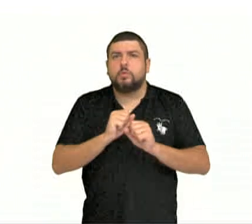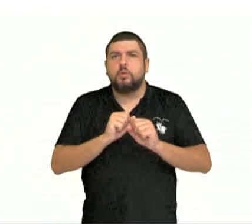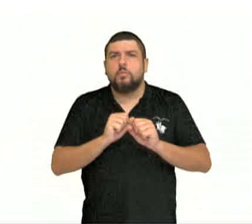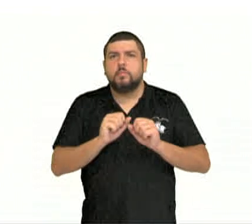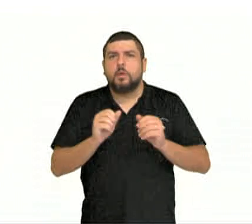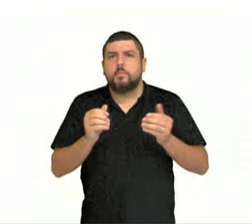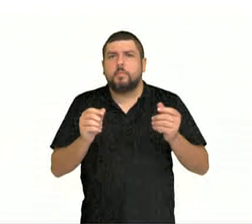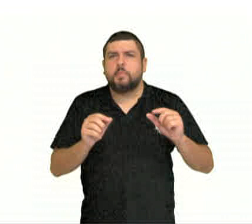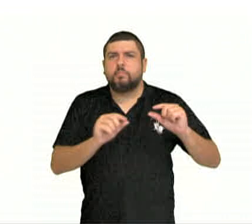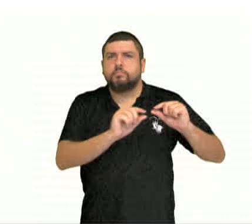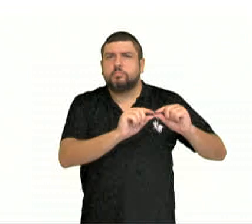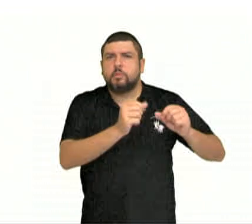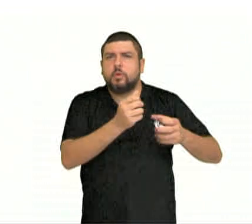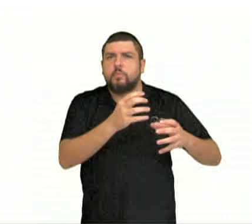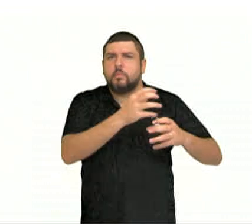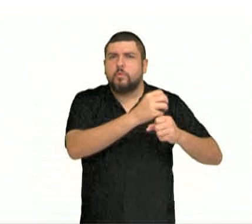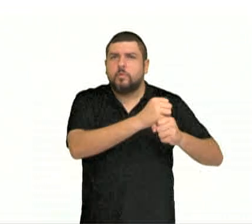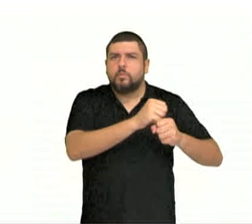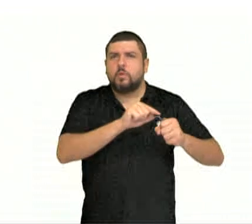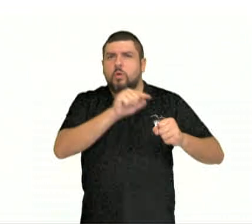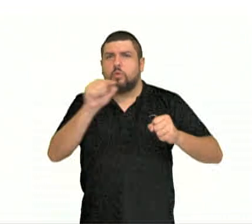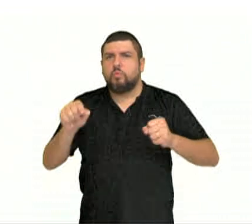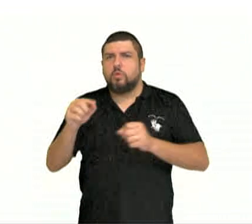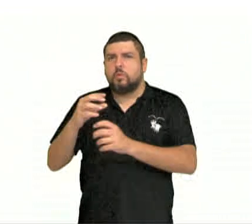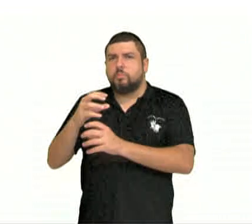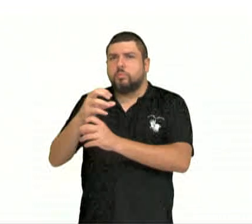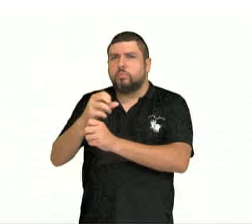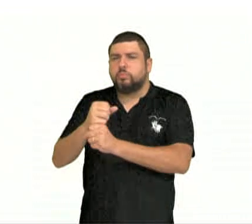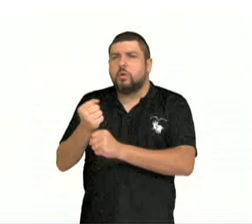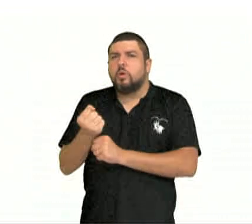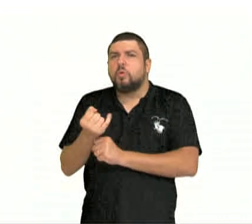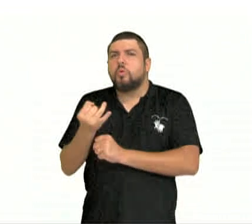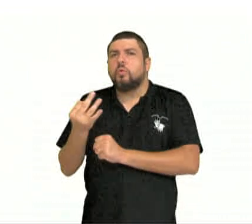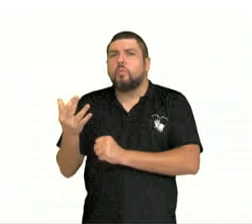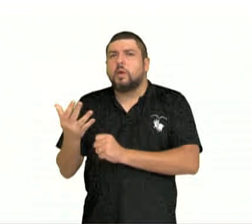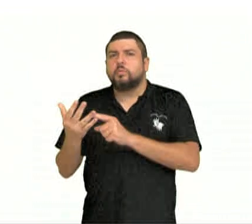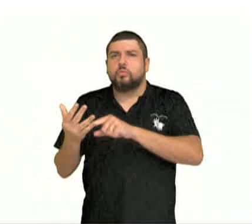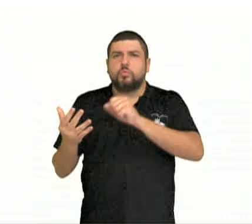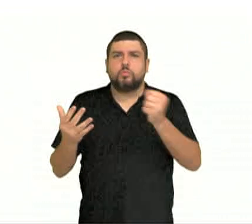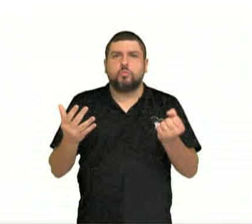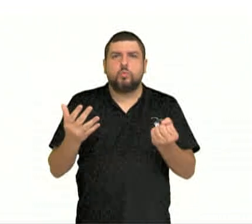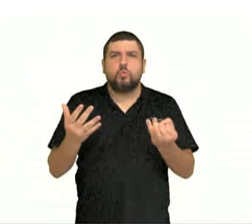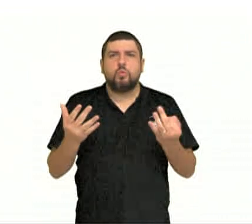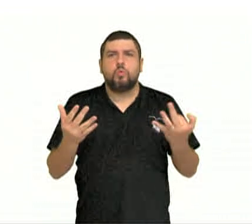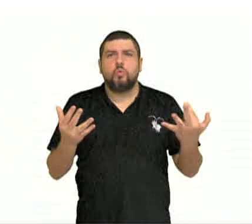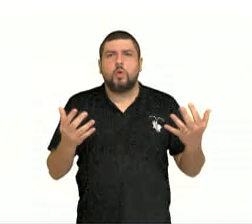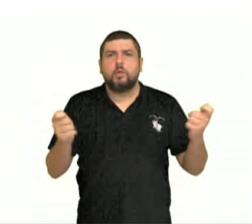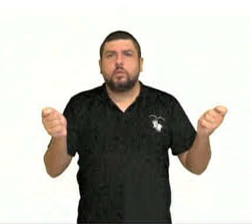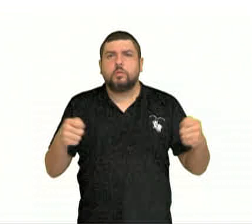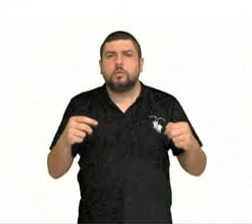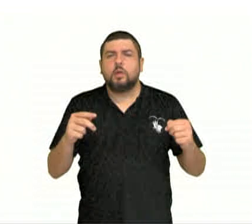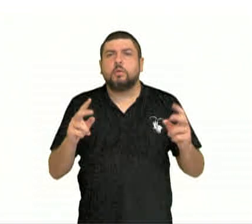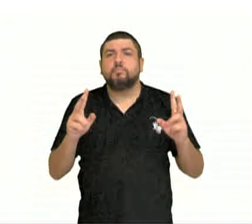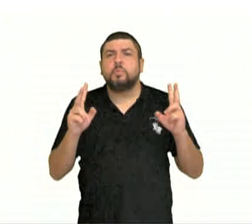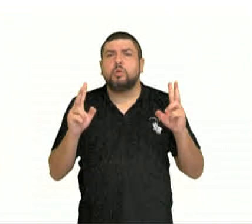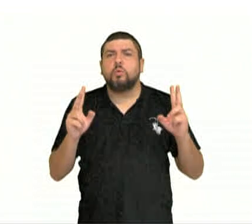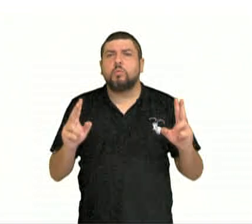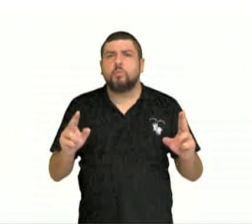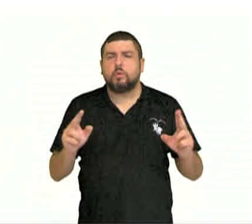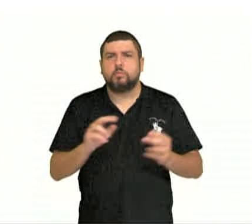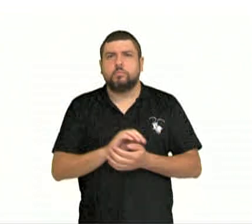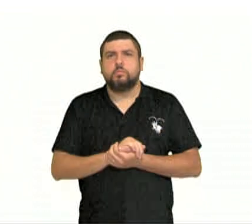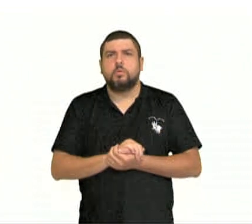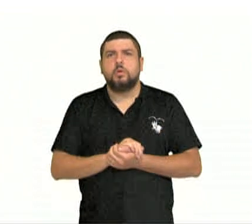uma das substâncias da reação, estabelecendo as proporções entre os componentes. A quantidade de átomos